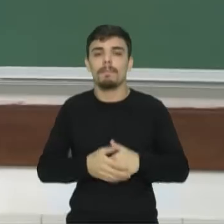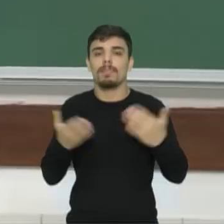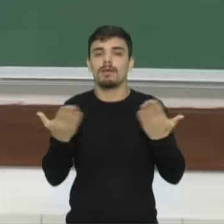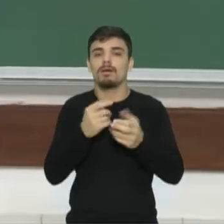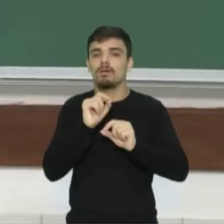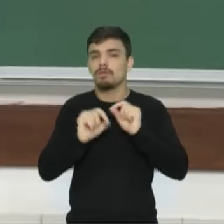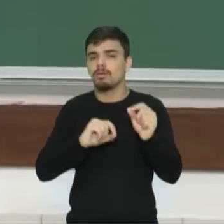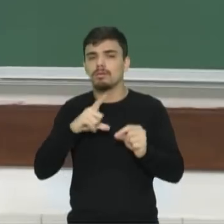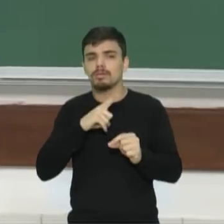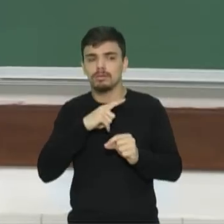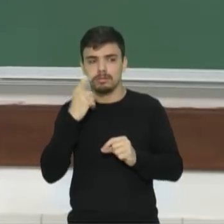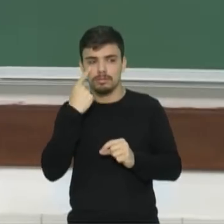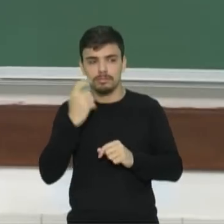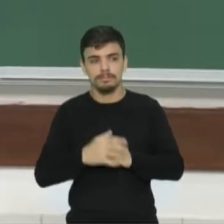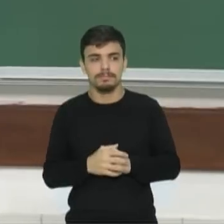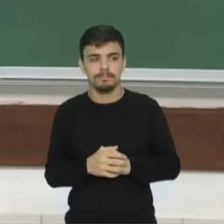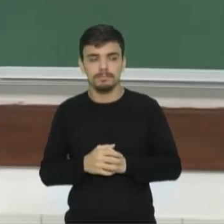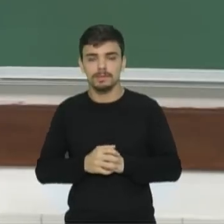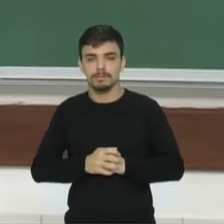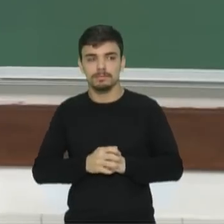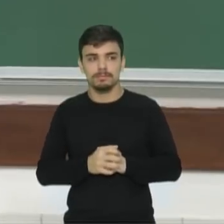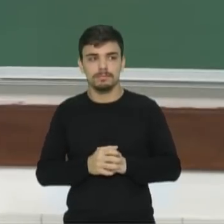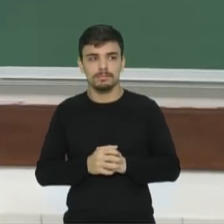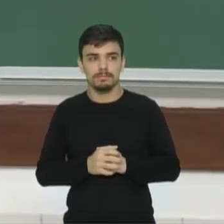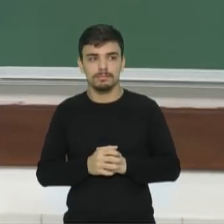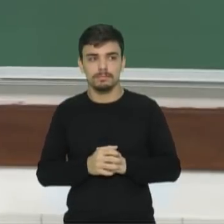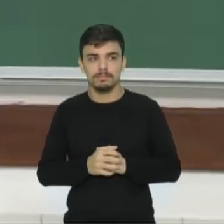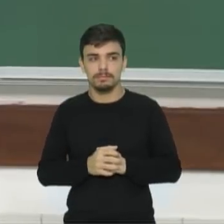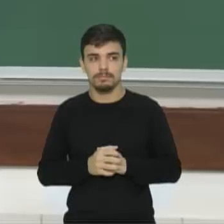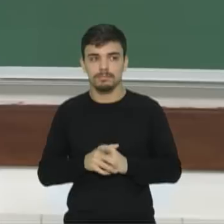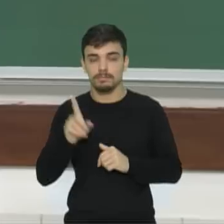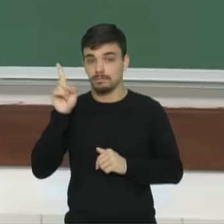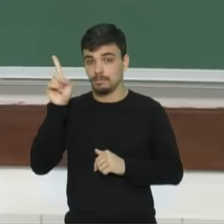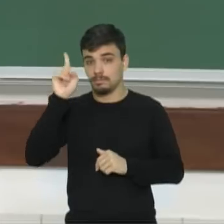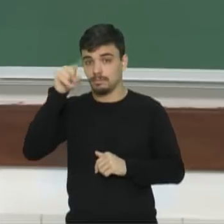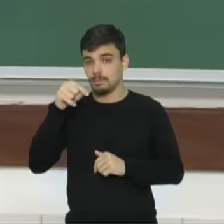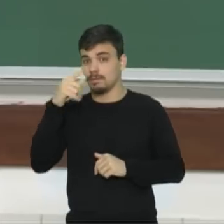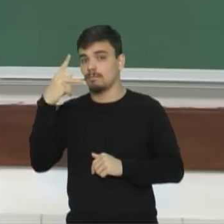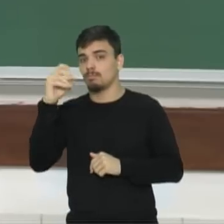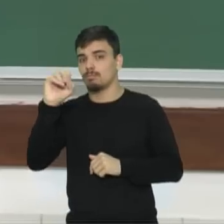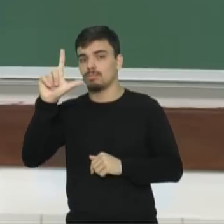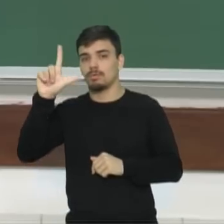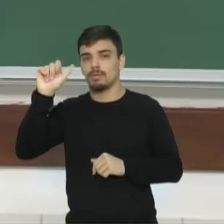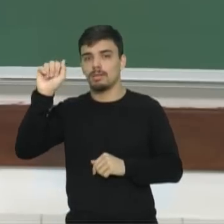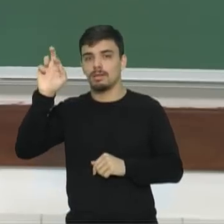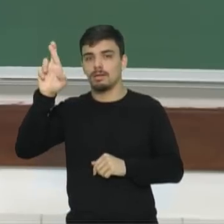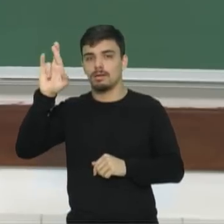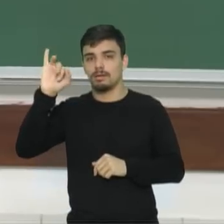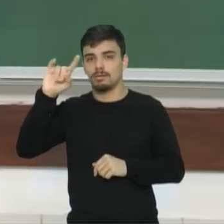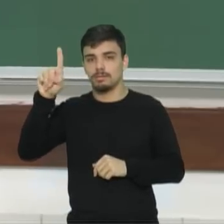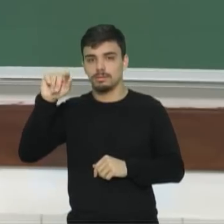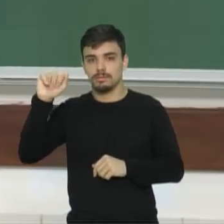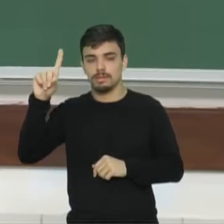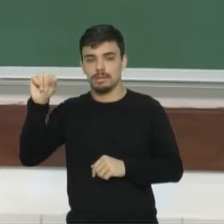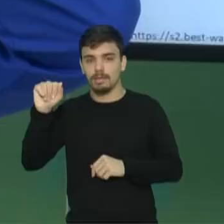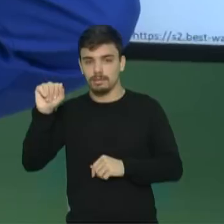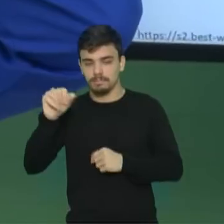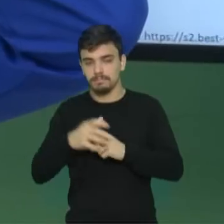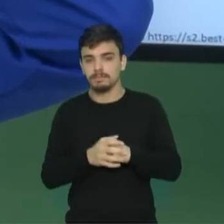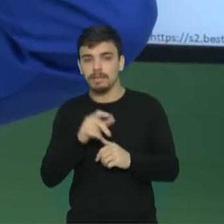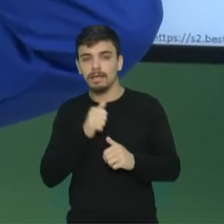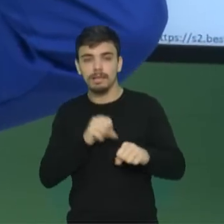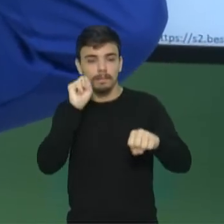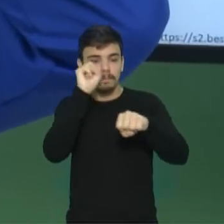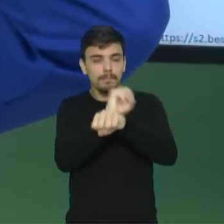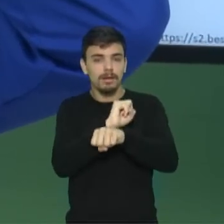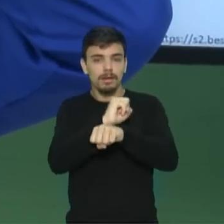Olá, que são óculos com lentes polarizadas? Estes meus óculos aqui, eles polarizam. Eles